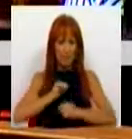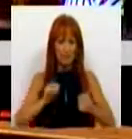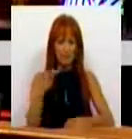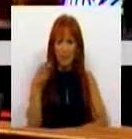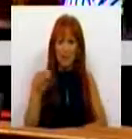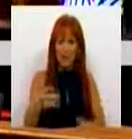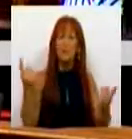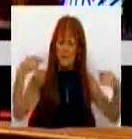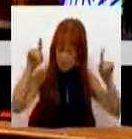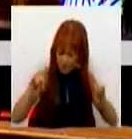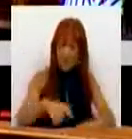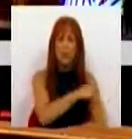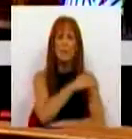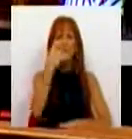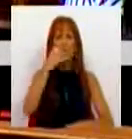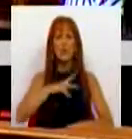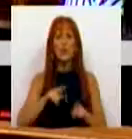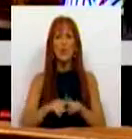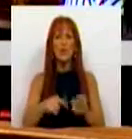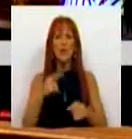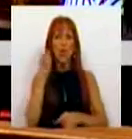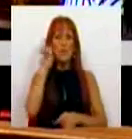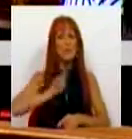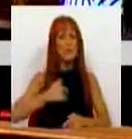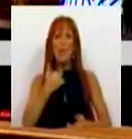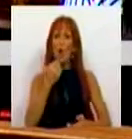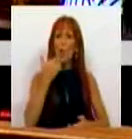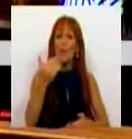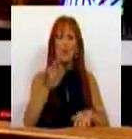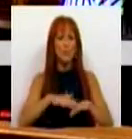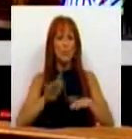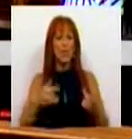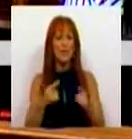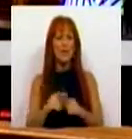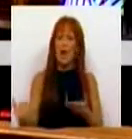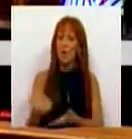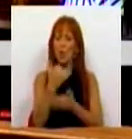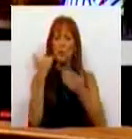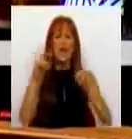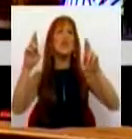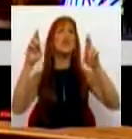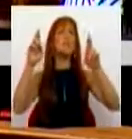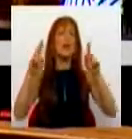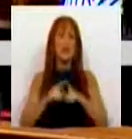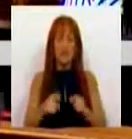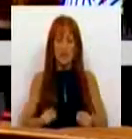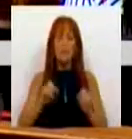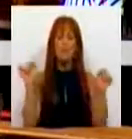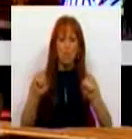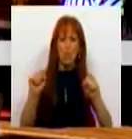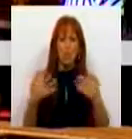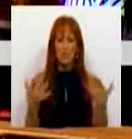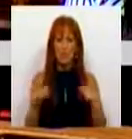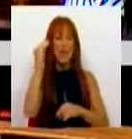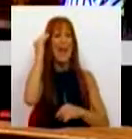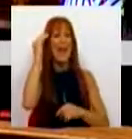do Partido Socialista, mas também em nome dos portugueses, das portuguesas e portugueses, agradecer o facto de recuperar essa esperança e de confirmar que